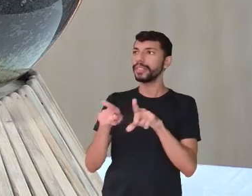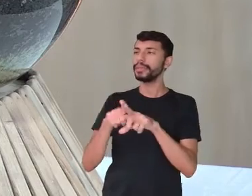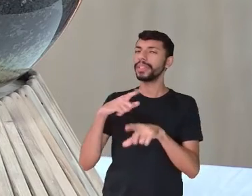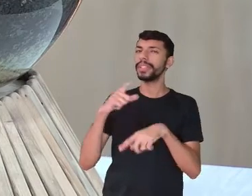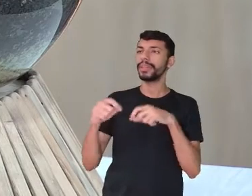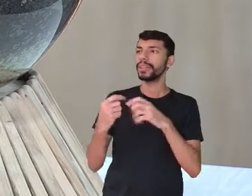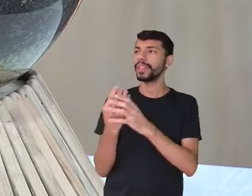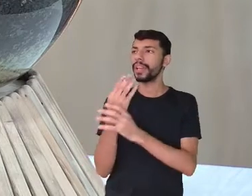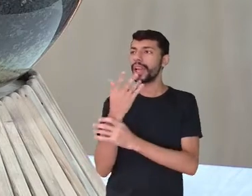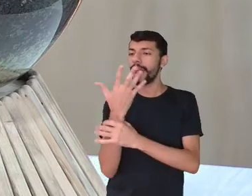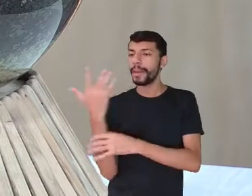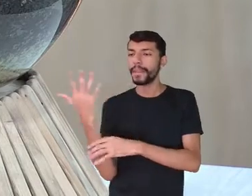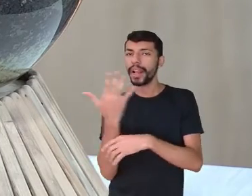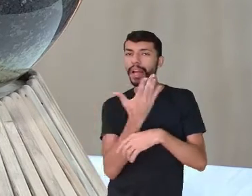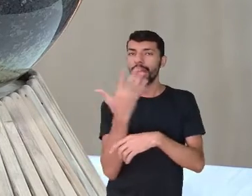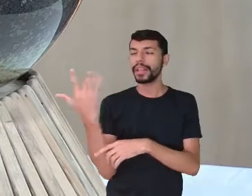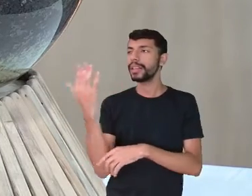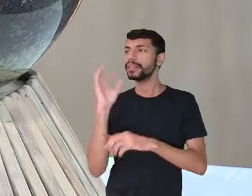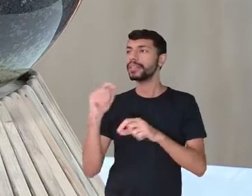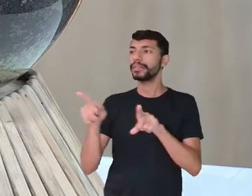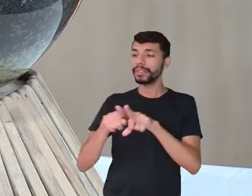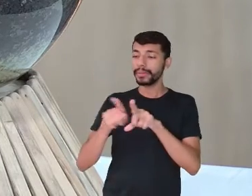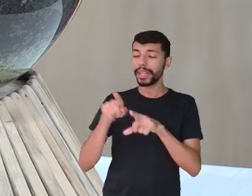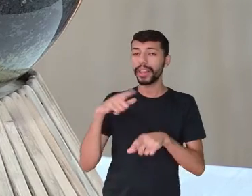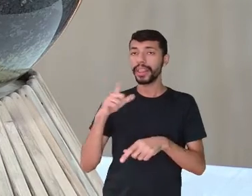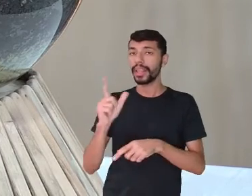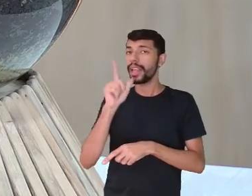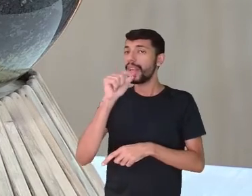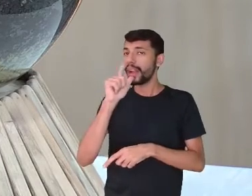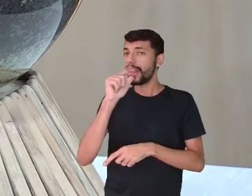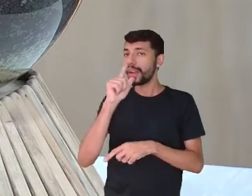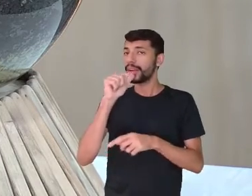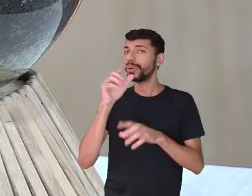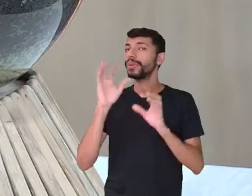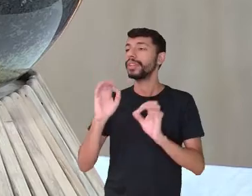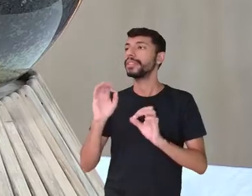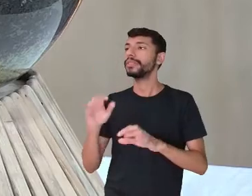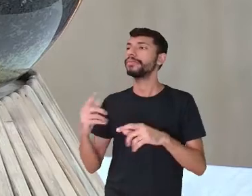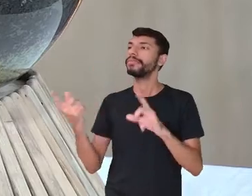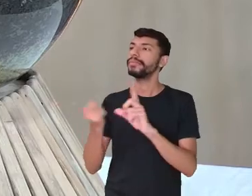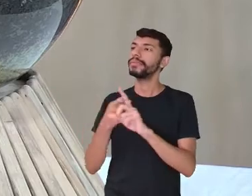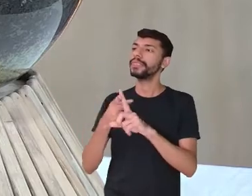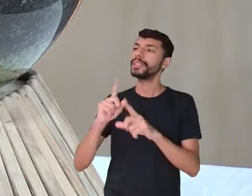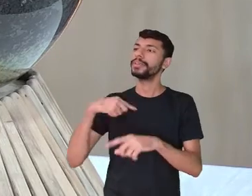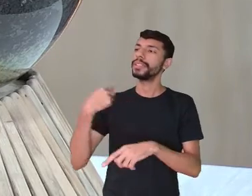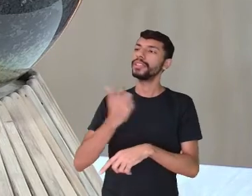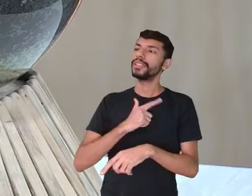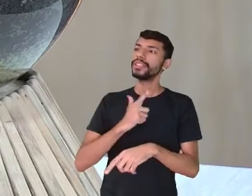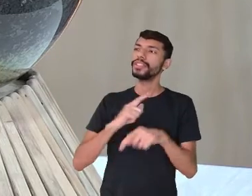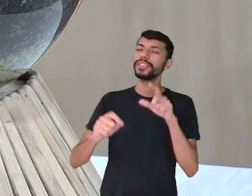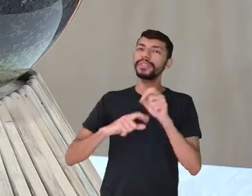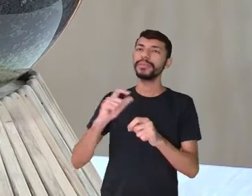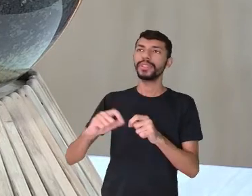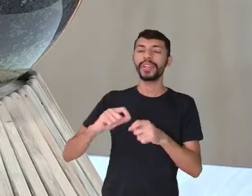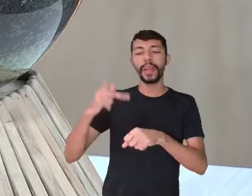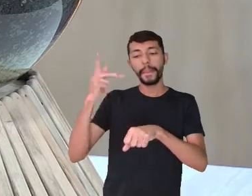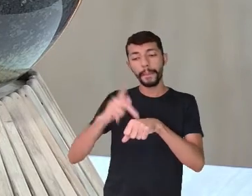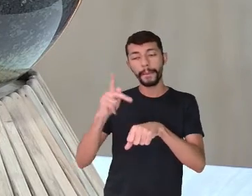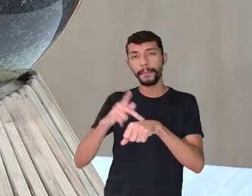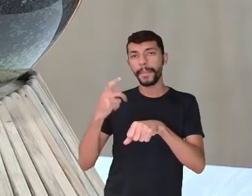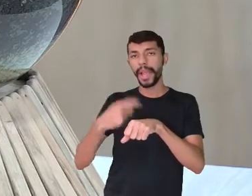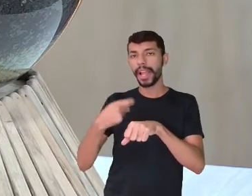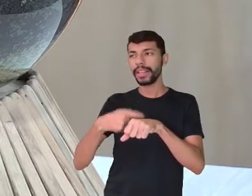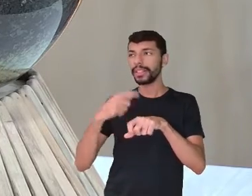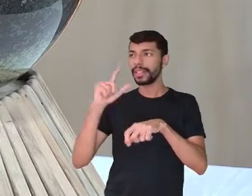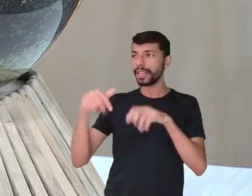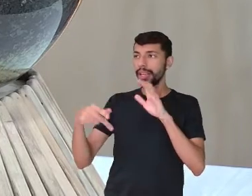aqui as plantas, nós temos água aqui, água, e nós temos aqui as pedras, que